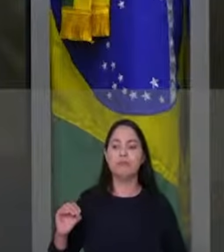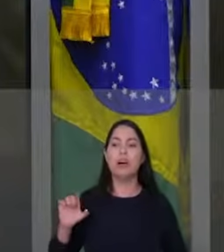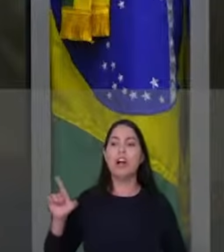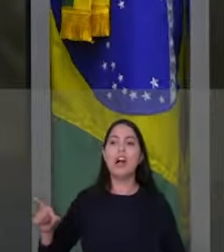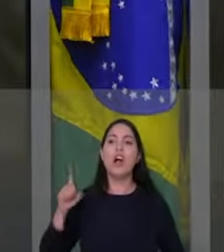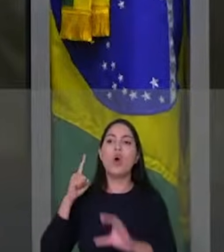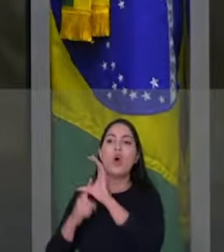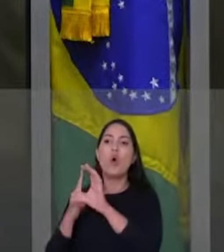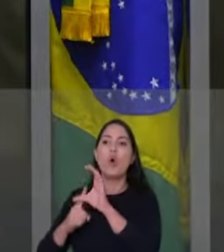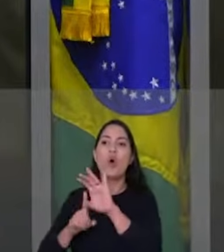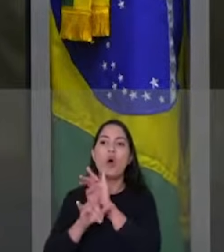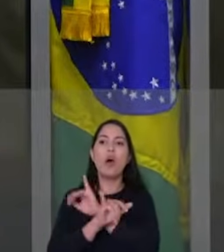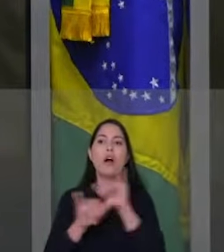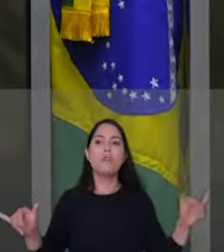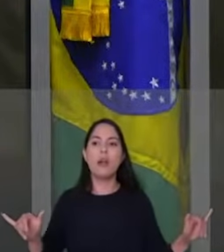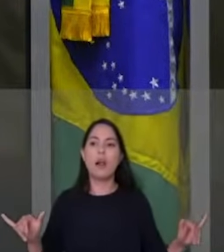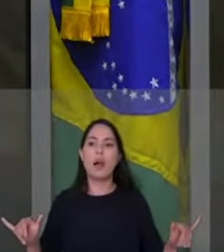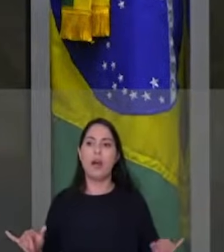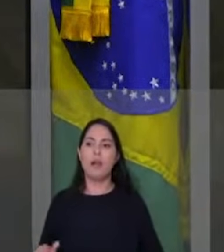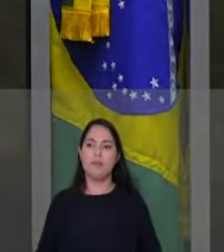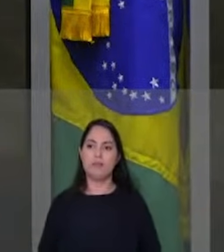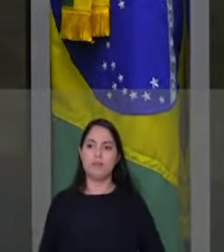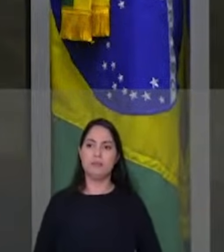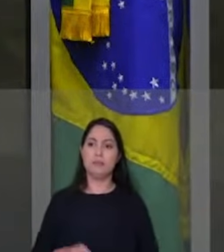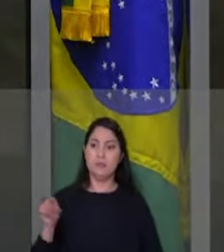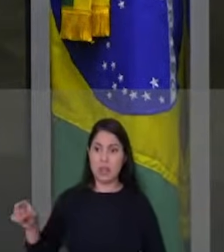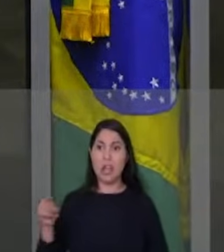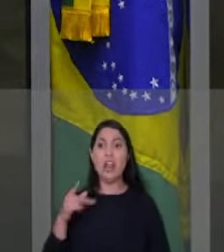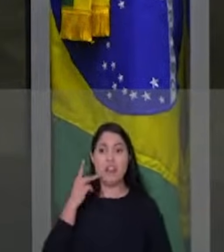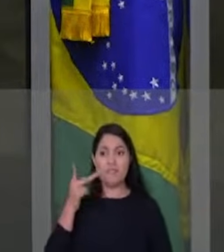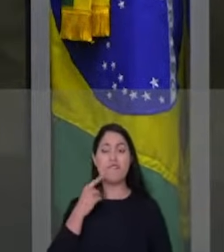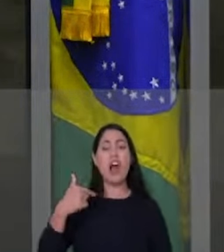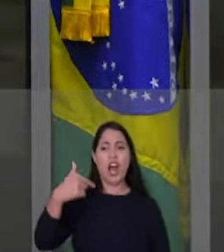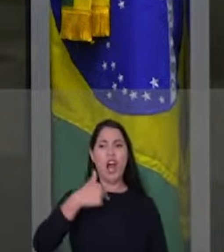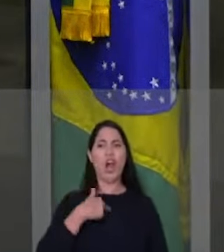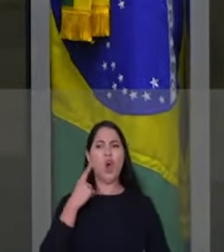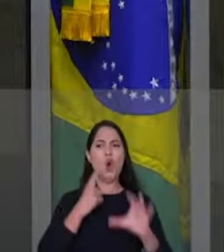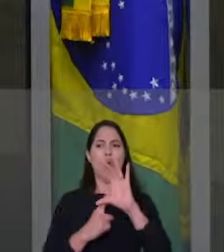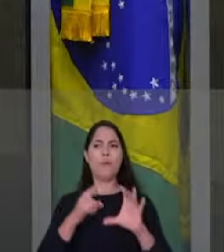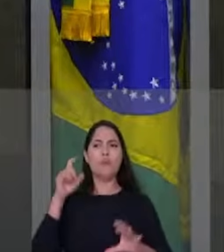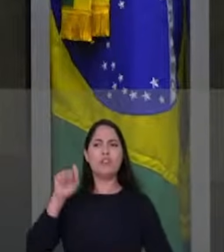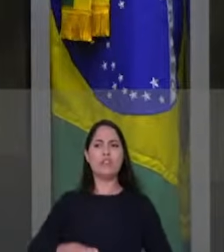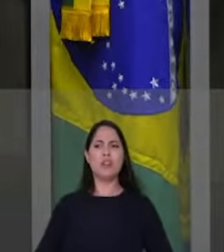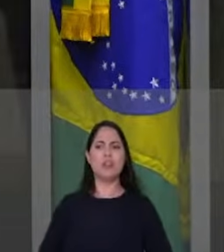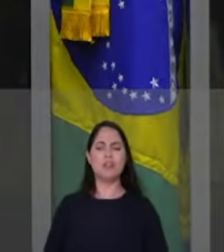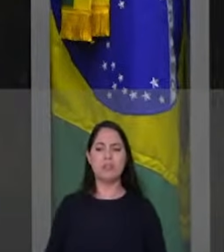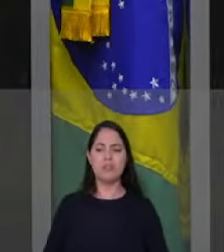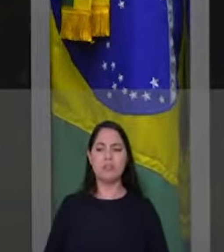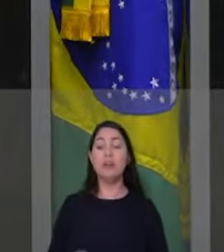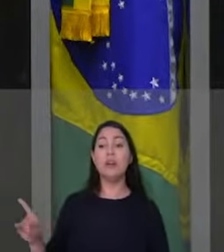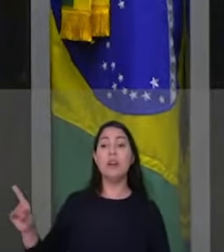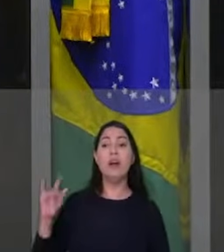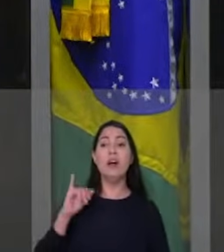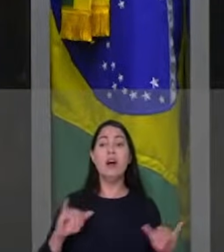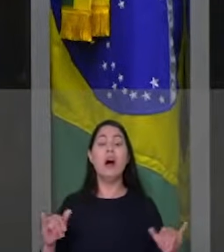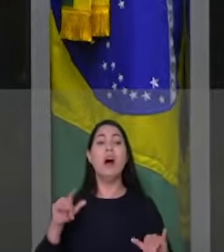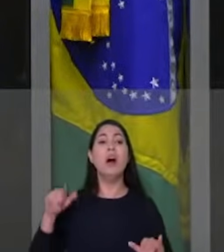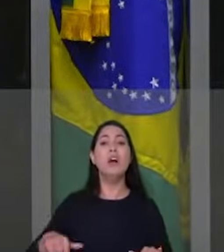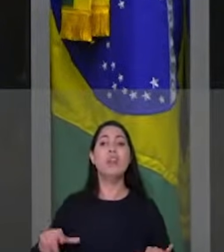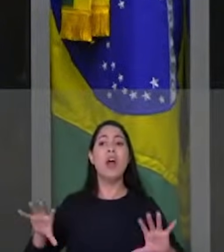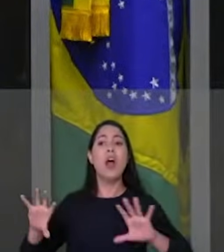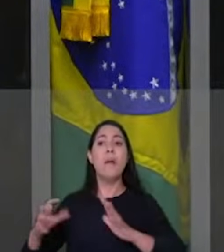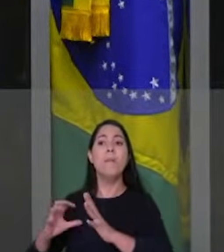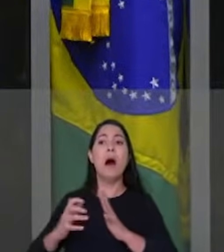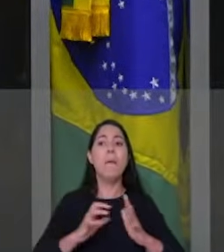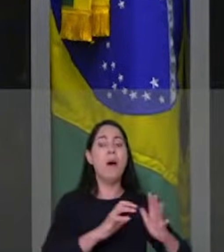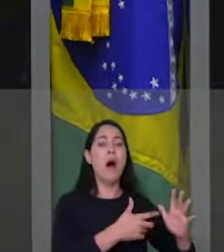comunista declarado. Ele abre a boca para dizer: eu sou comunista, que tem bandeiras partidárias,